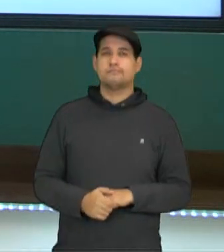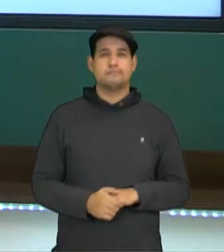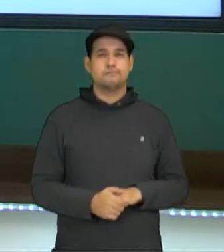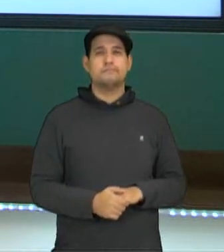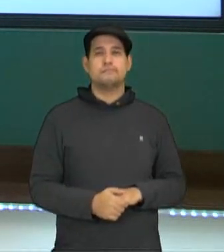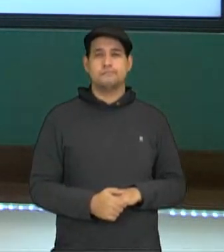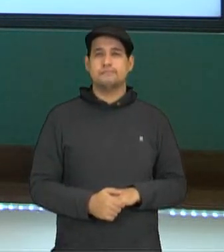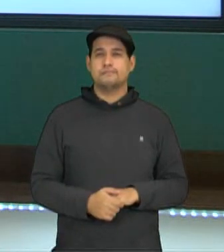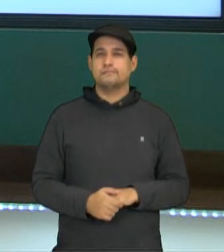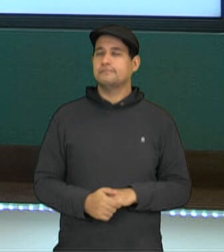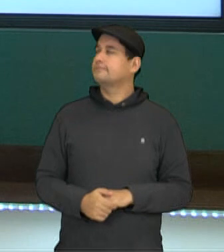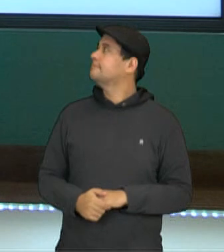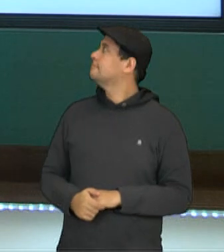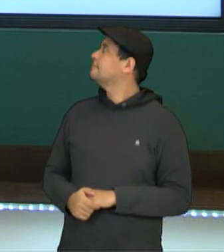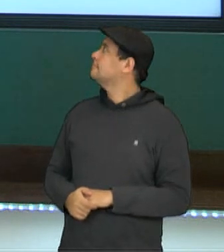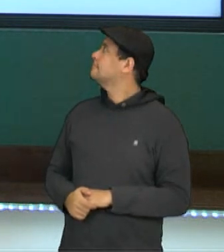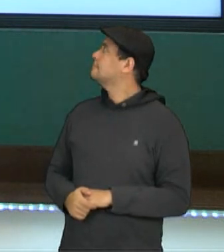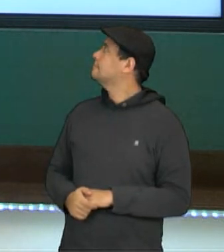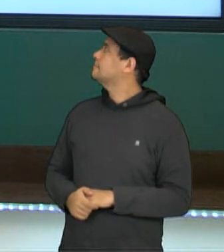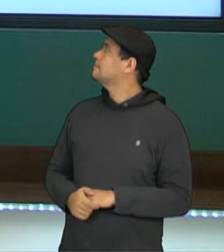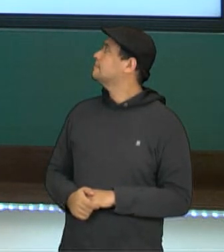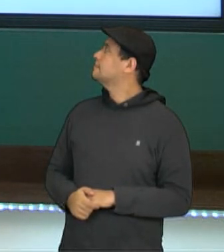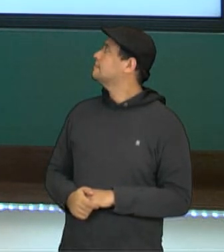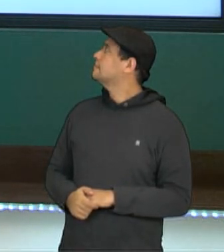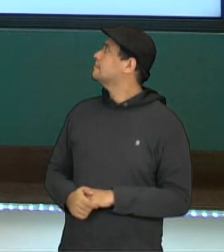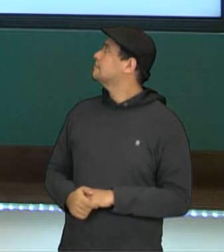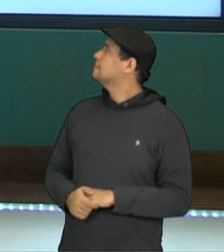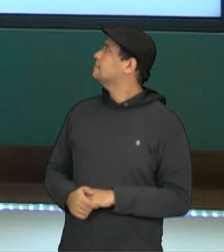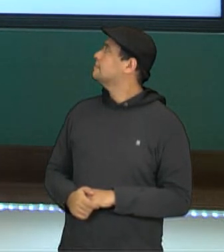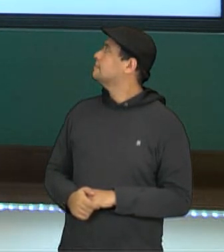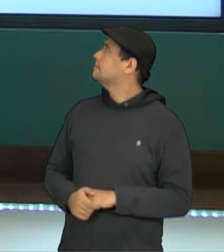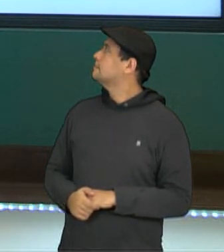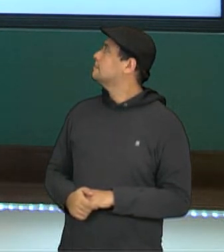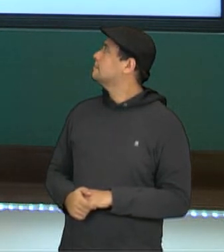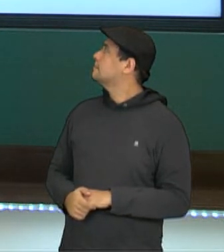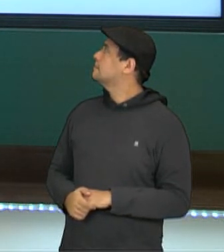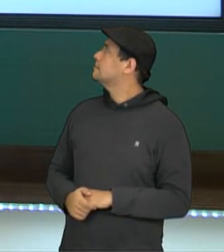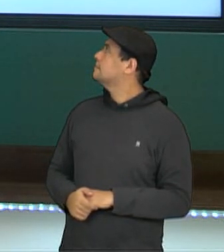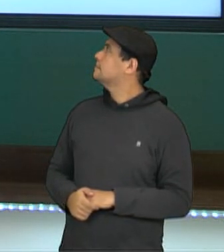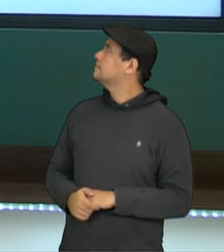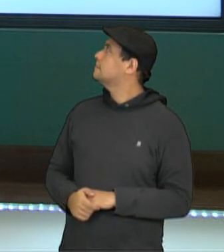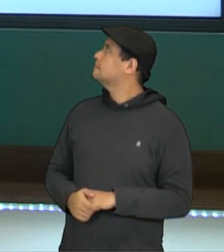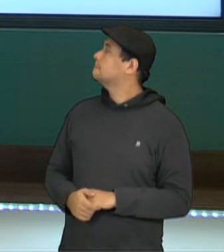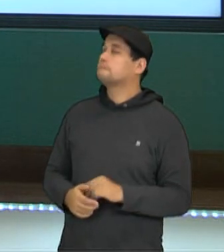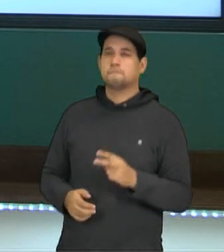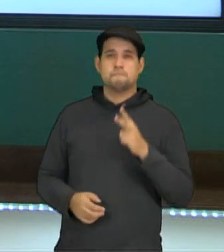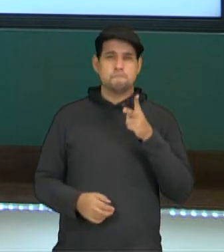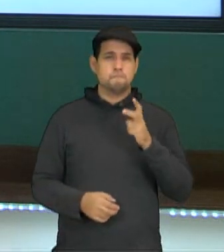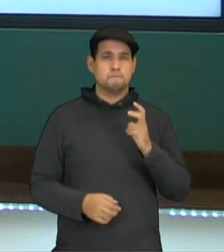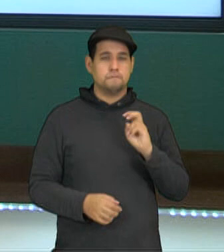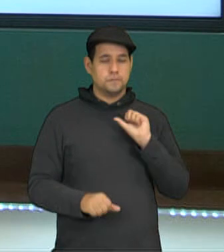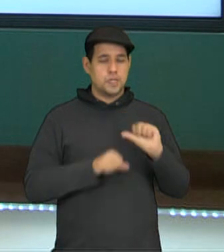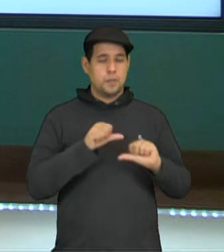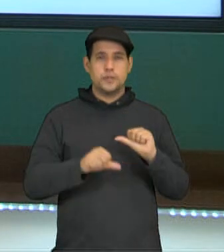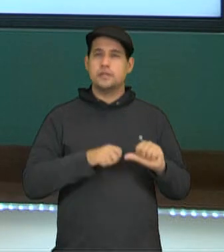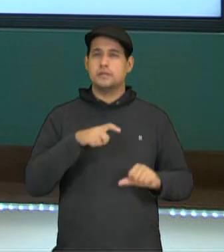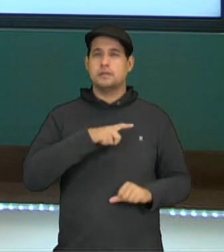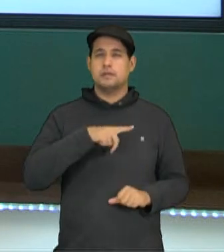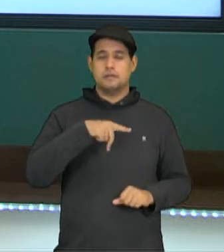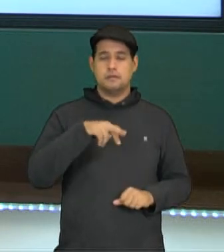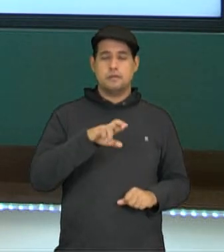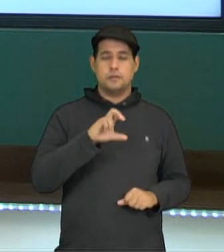Must vira had to, will futuro vira would. Repara aí na mudança também dos